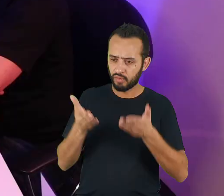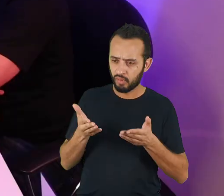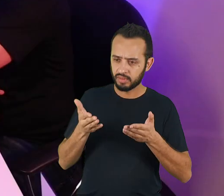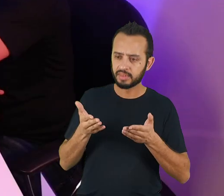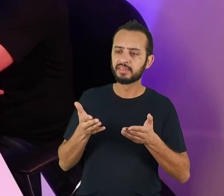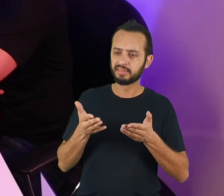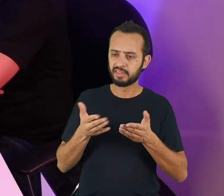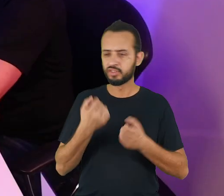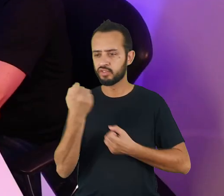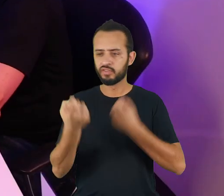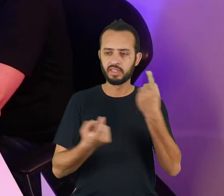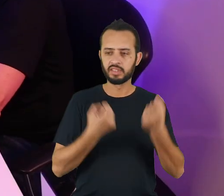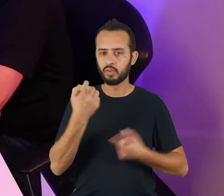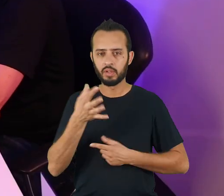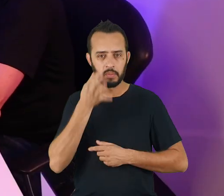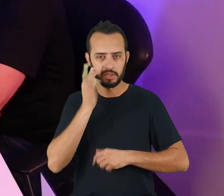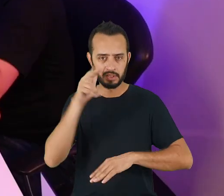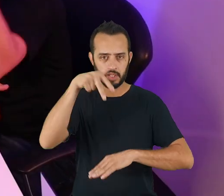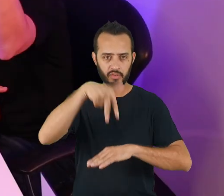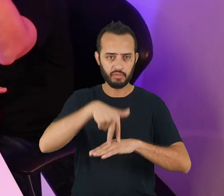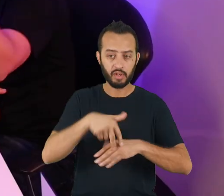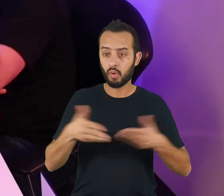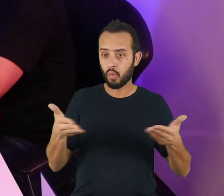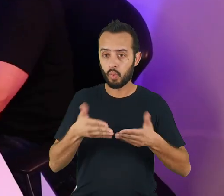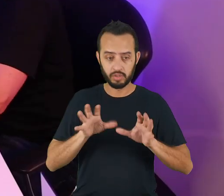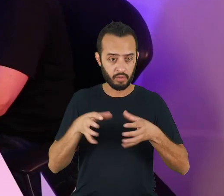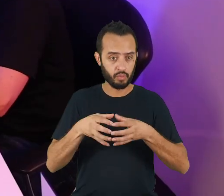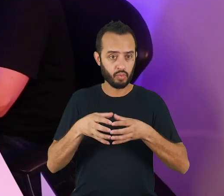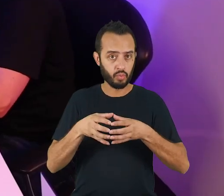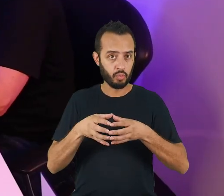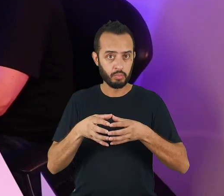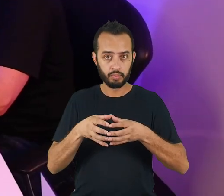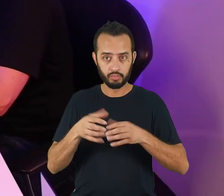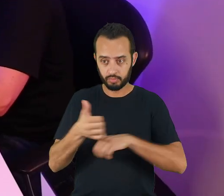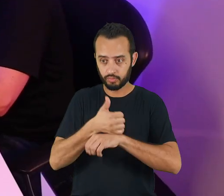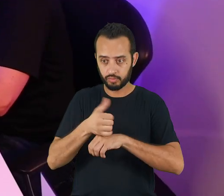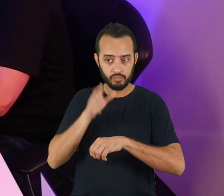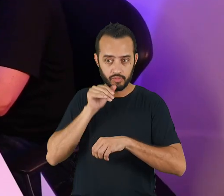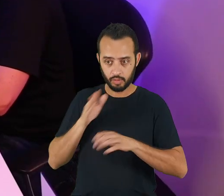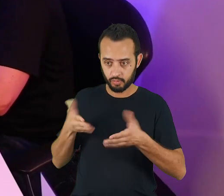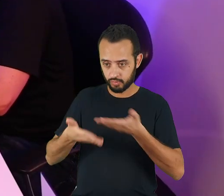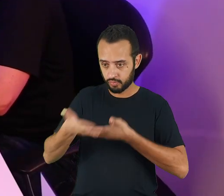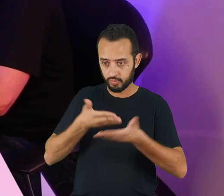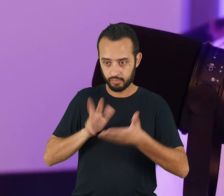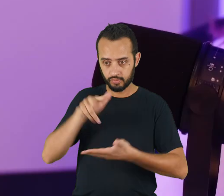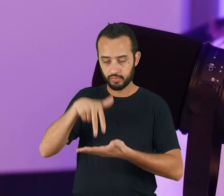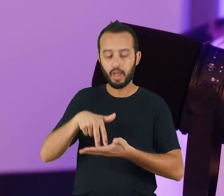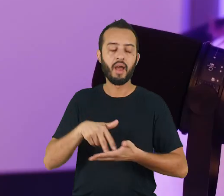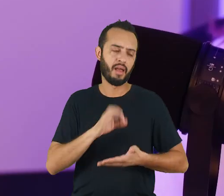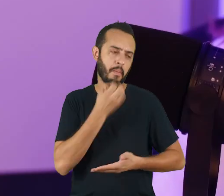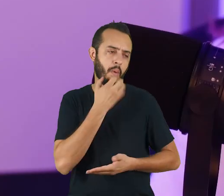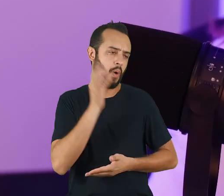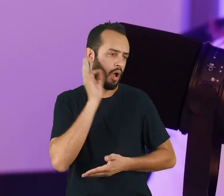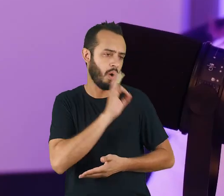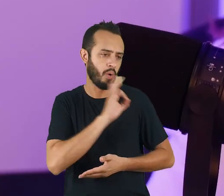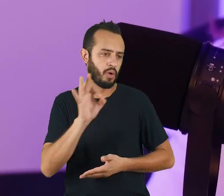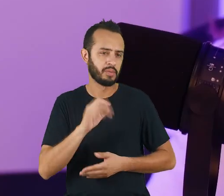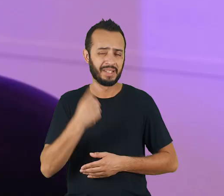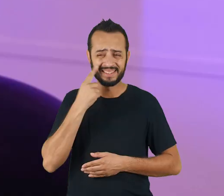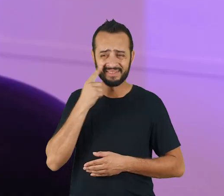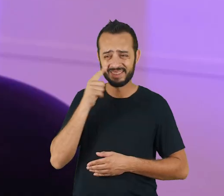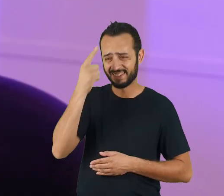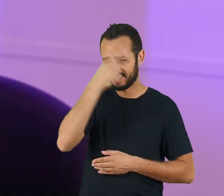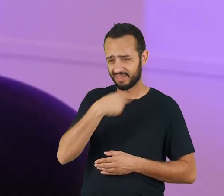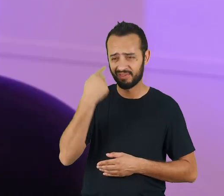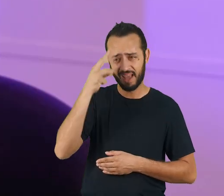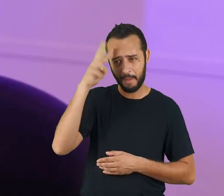vem né você vem de vez em quando aqui e é bom né hoje tava todo o grupo aqui né é ótimo você conviver realmente o pessoal do tirando tirando ver